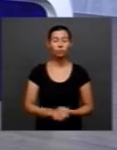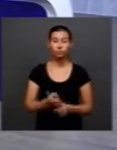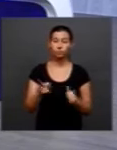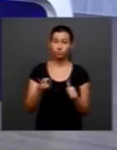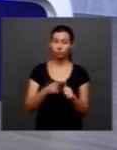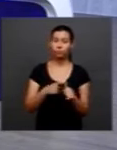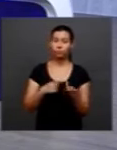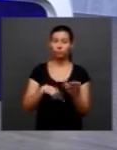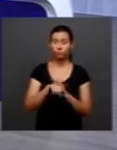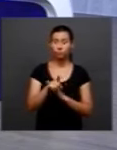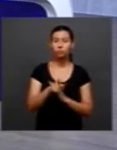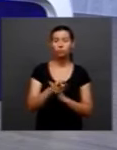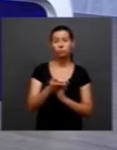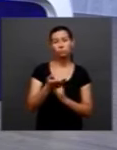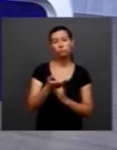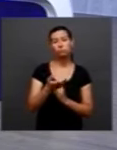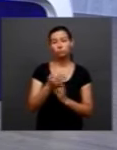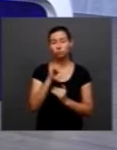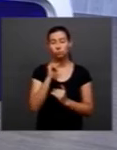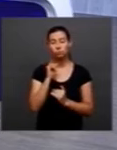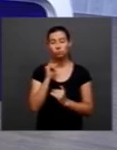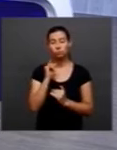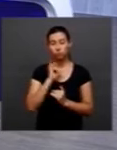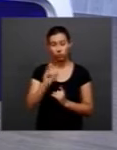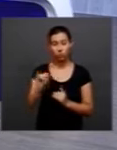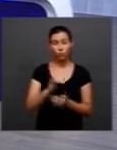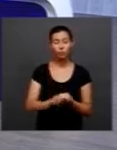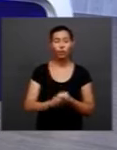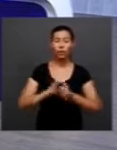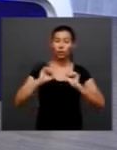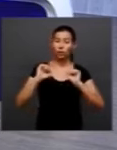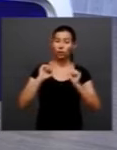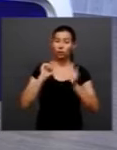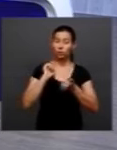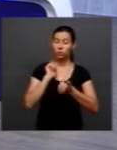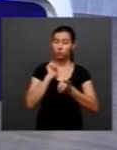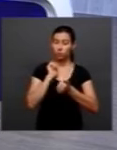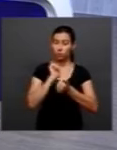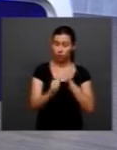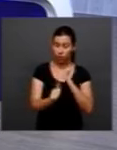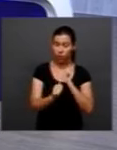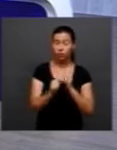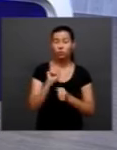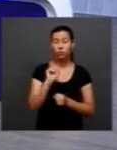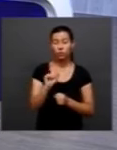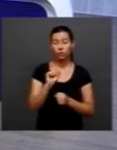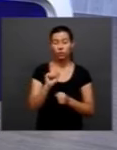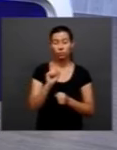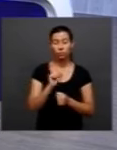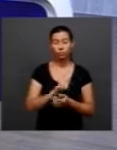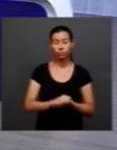que nós fizemos, O esporte, então, está intimamente ligado a essa questão da